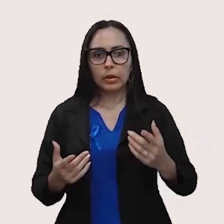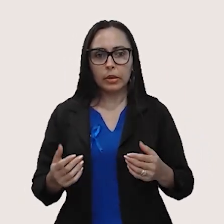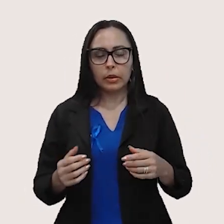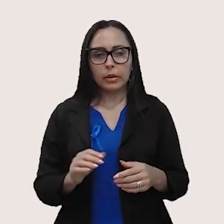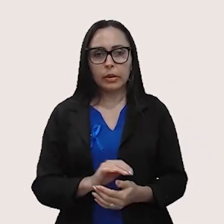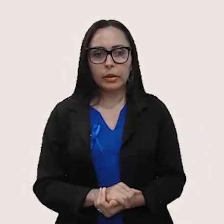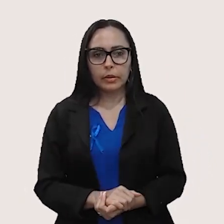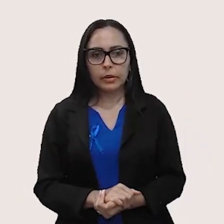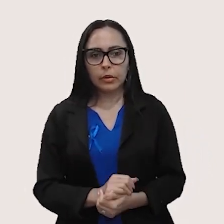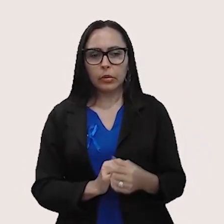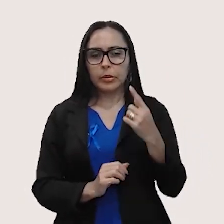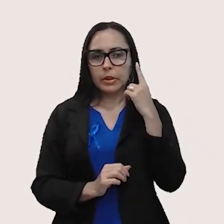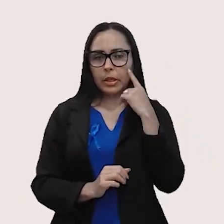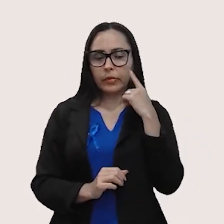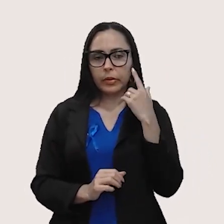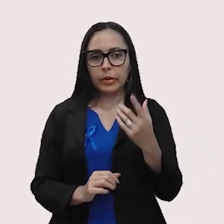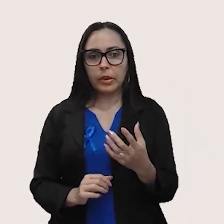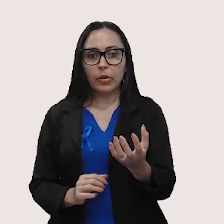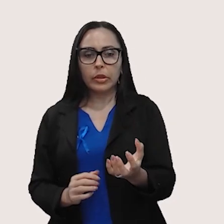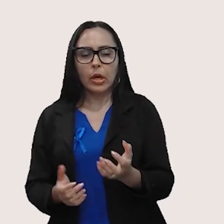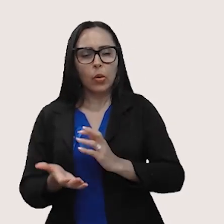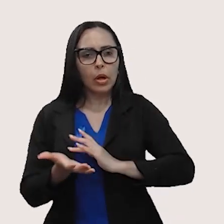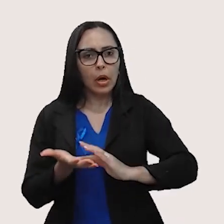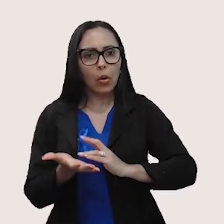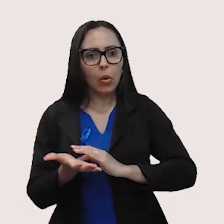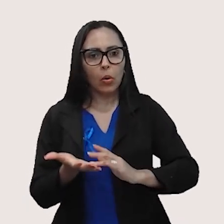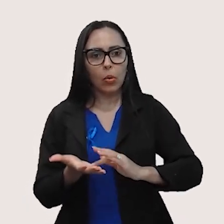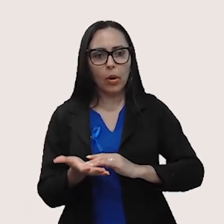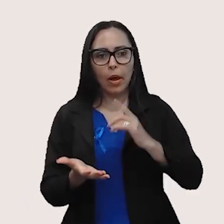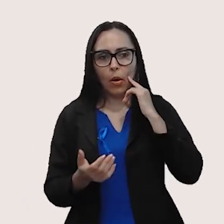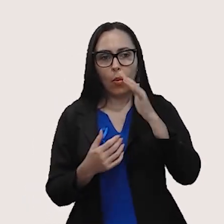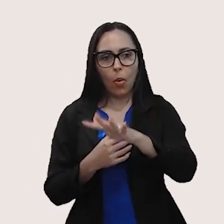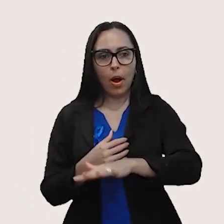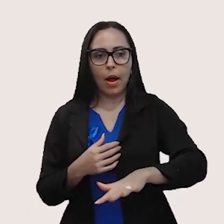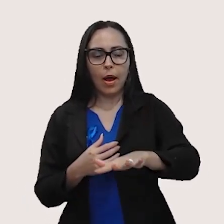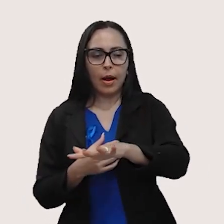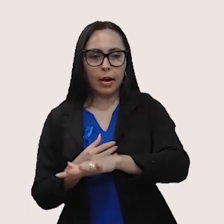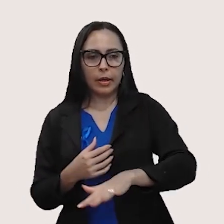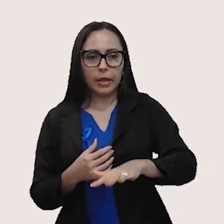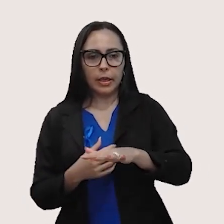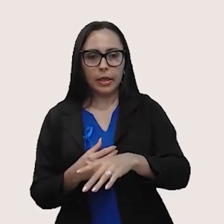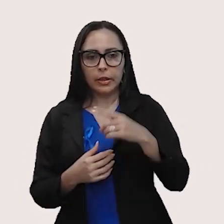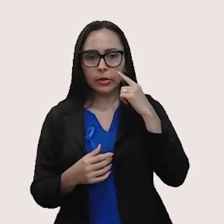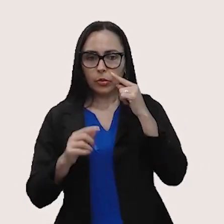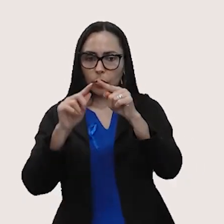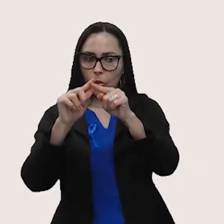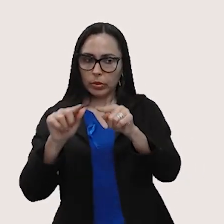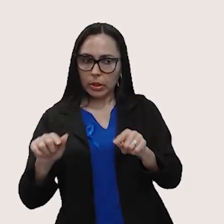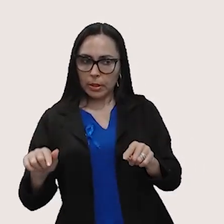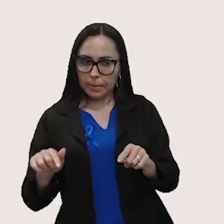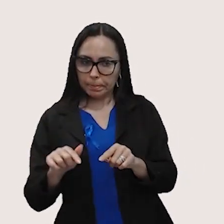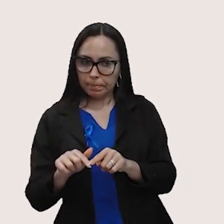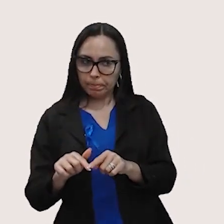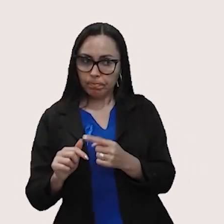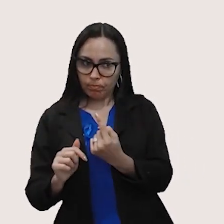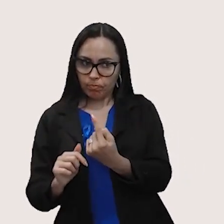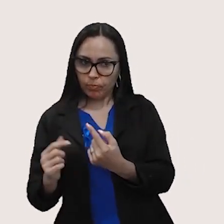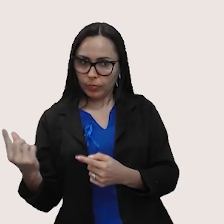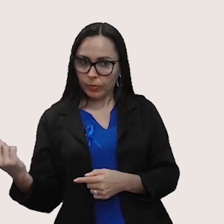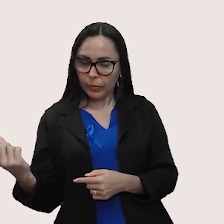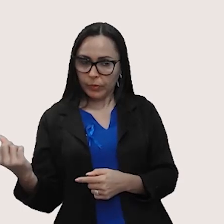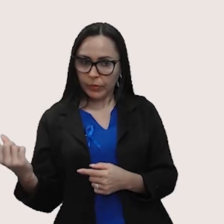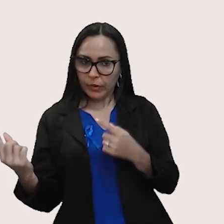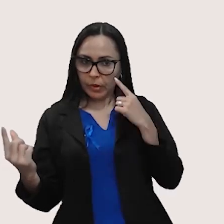Observe, se eu quero calcular uma área hexagonal, ou seja, uma área formada por um hexágono, olha que legal. Eu percebo que um hexágono ele